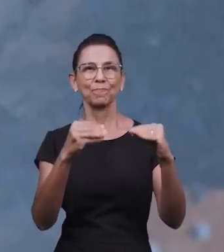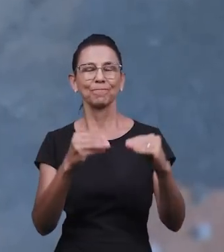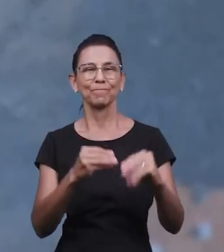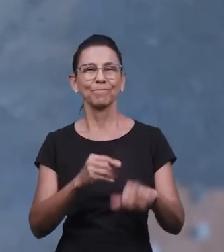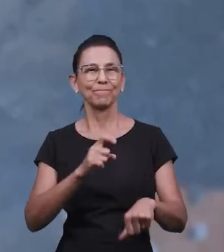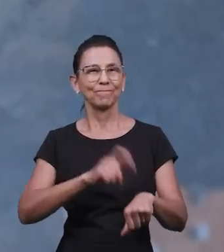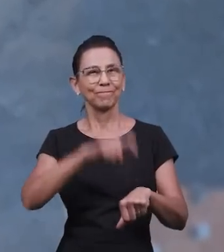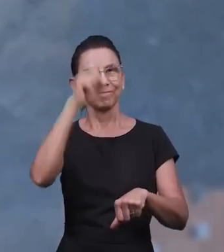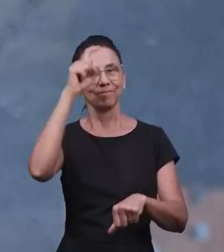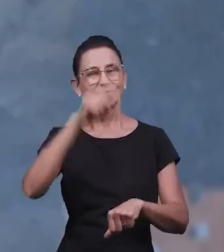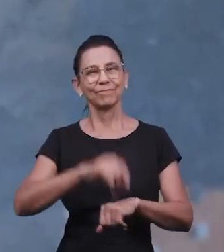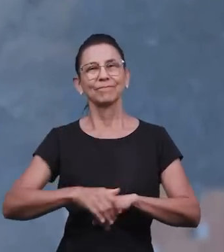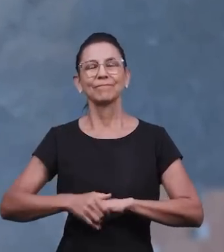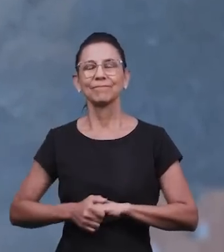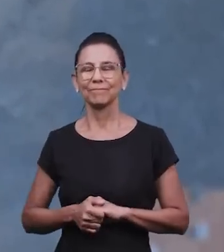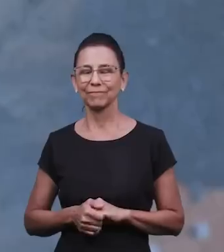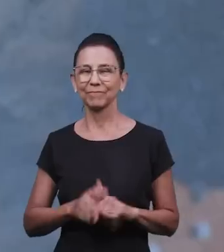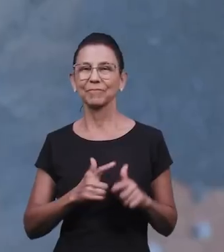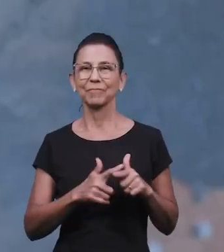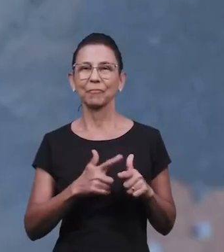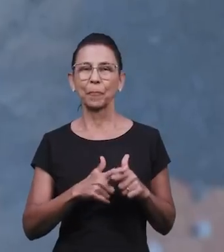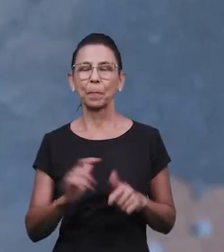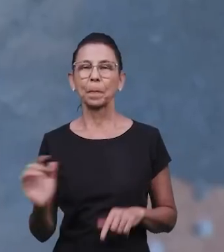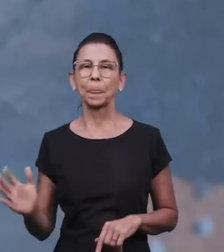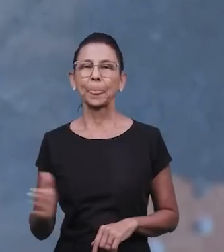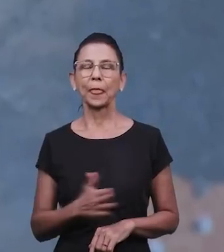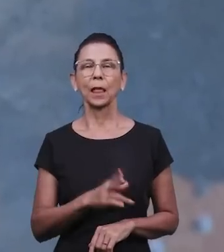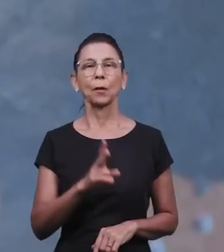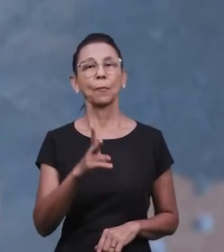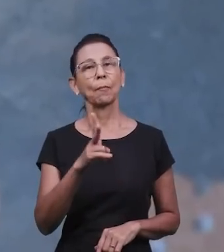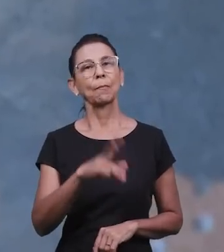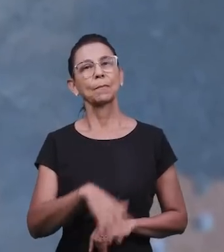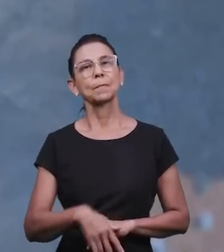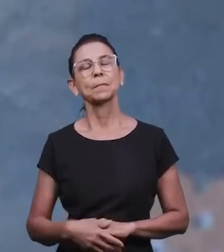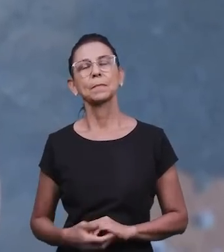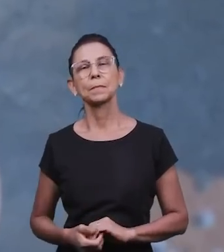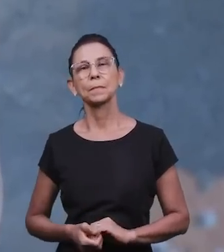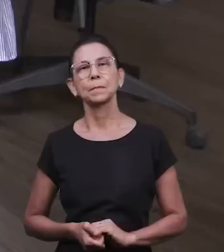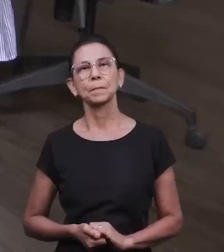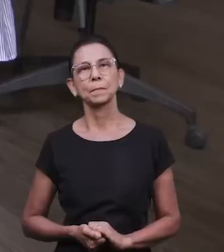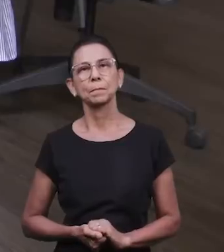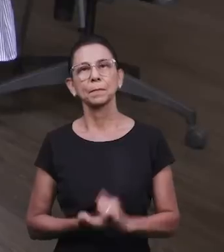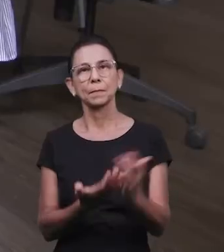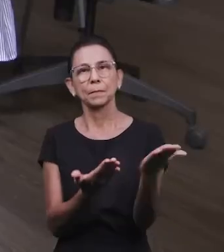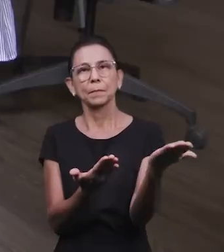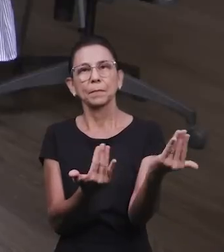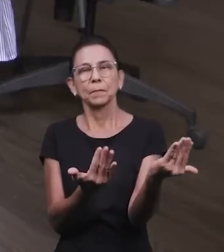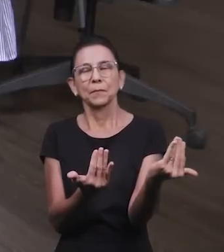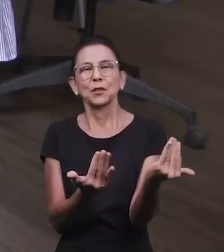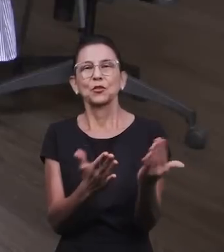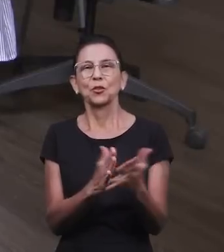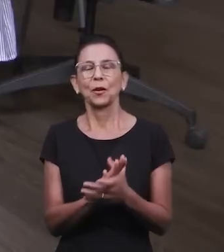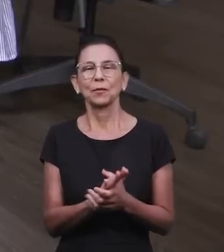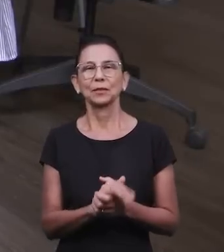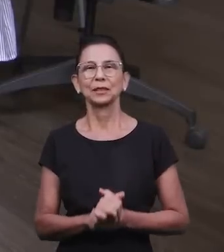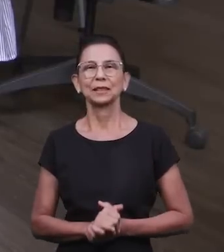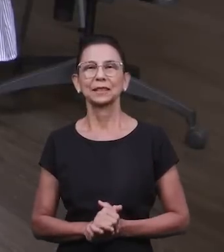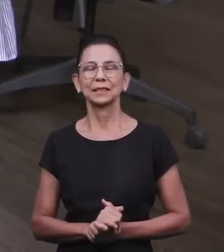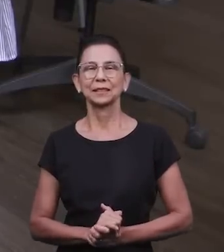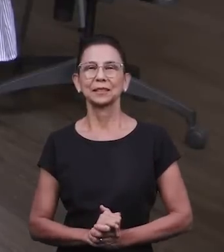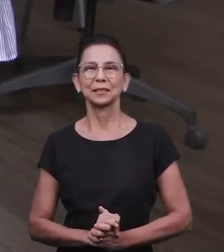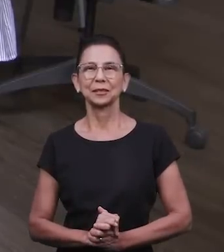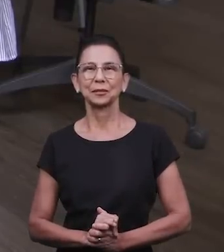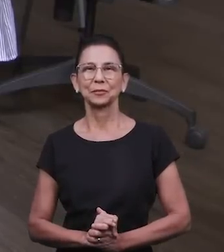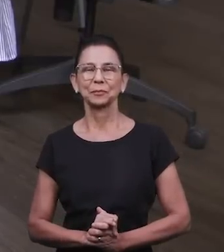necessidade daquela pessoa. Essa é a nossa realidade. Mas vamos lá, vamos continuar ouvindo, né, o que os jovens têm